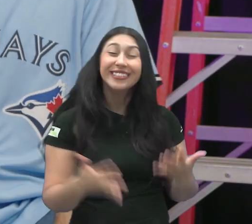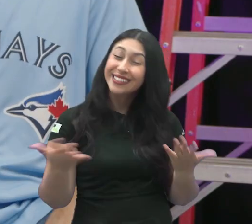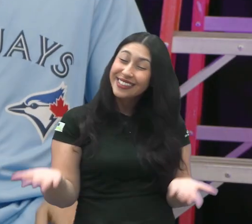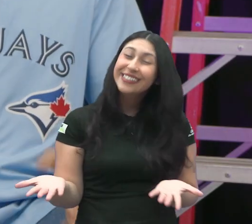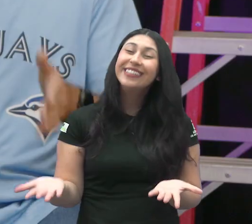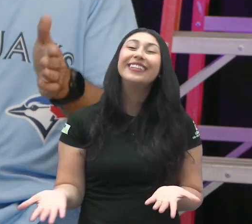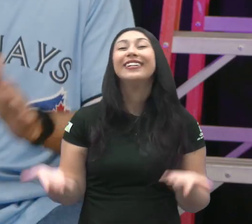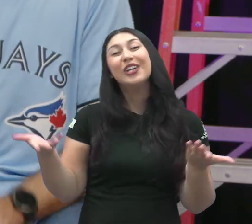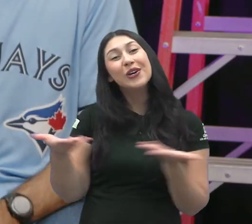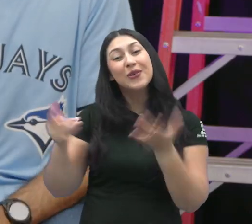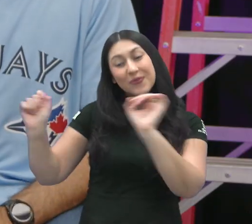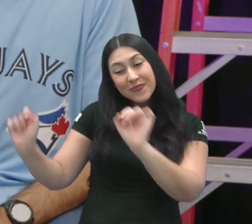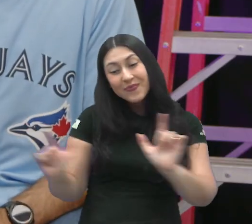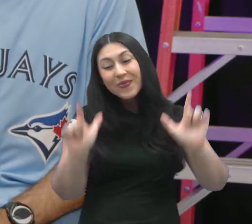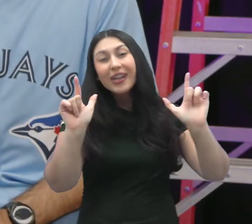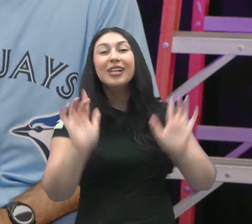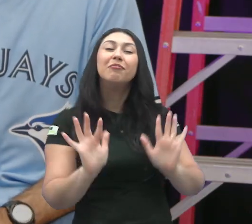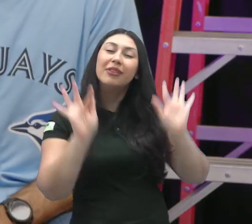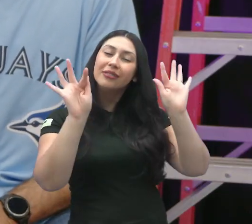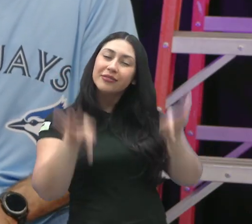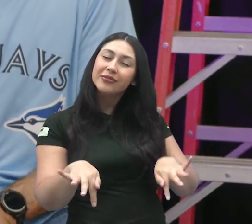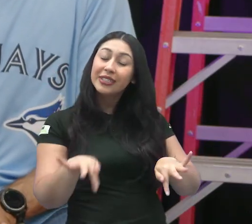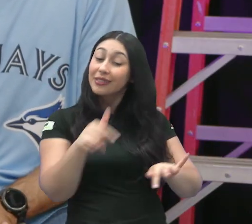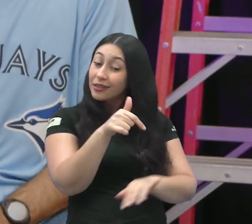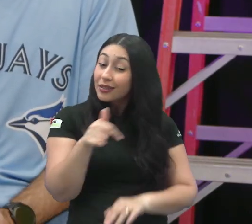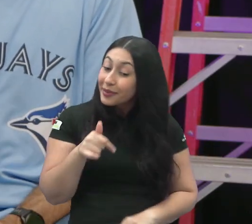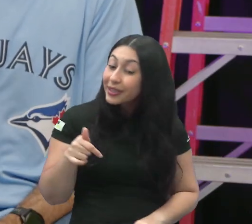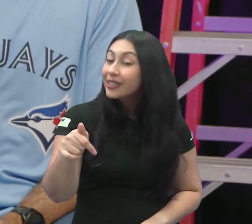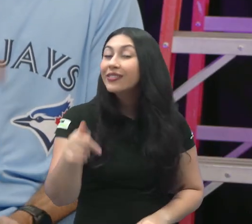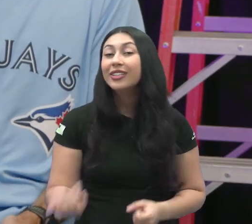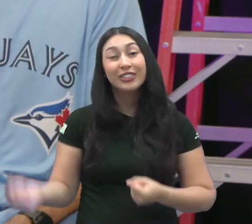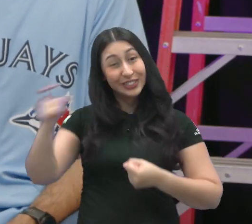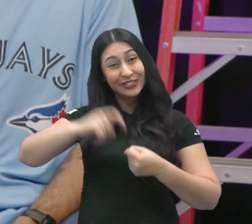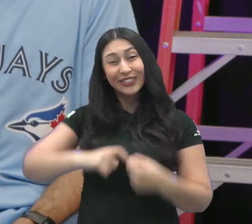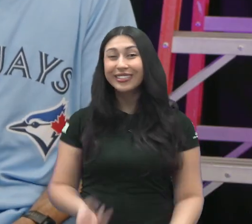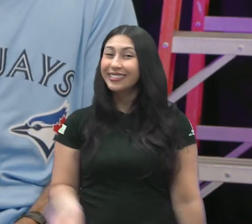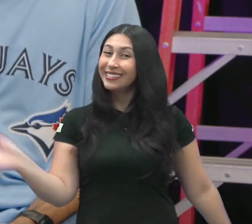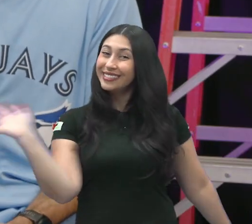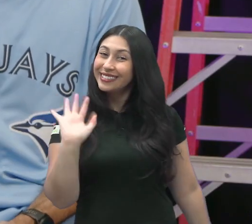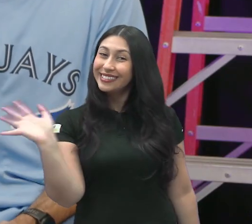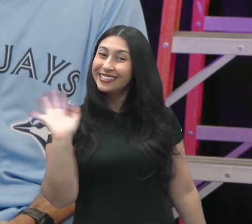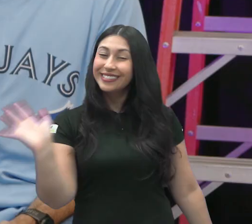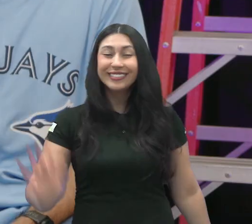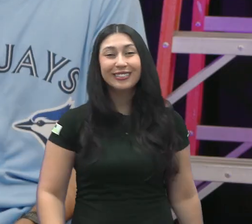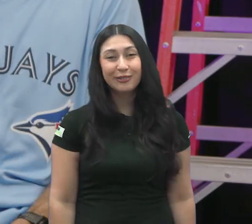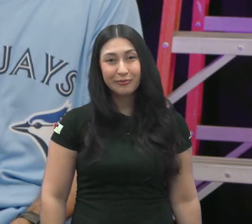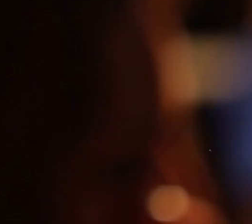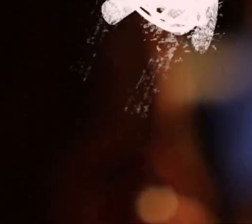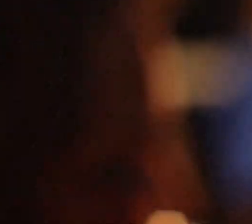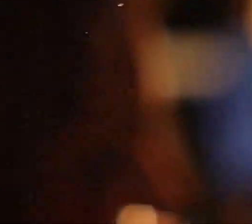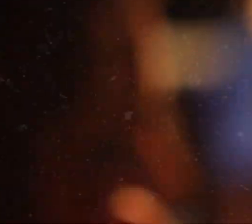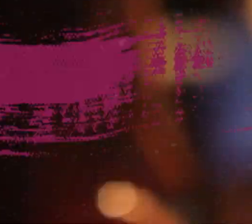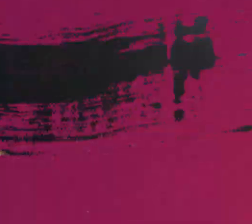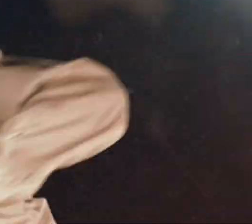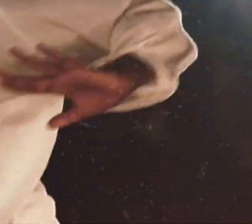feliz. E é isso, a gente termina o nosso programa Conexão Cultura de hoje e na semana que vem a gente está de volta. Tchau. Valeu.